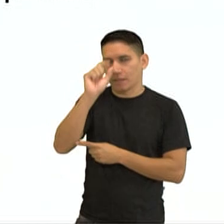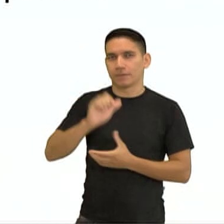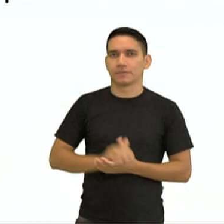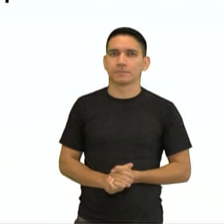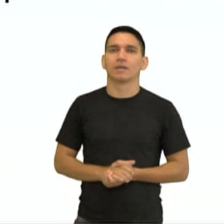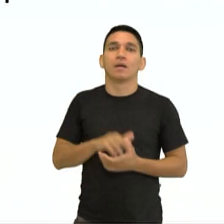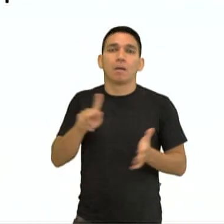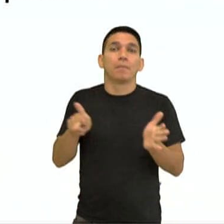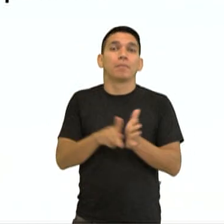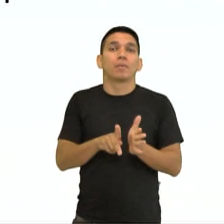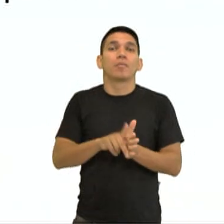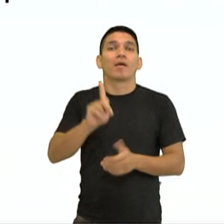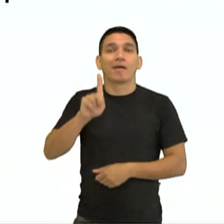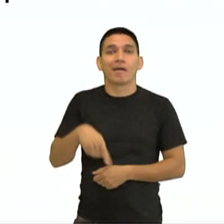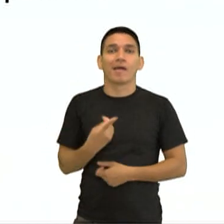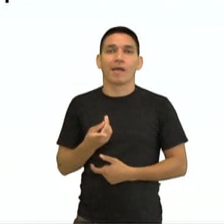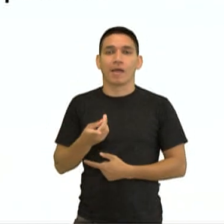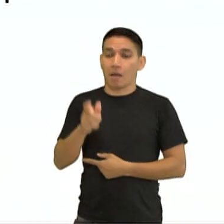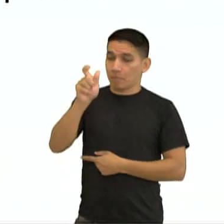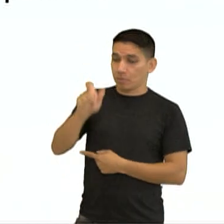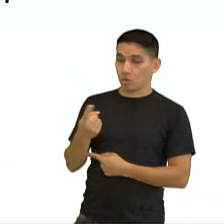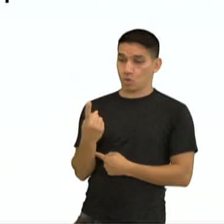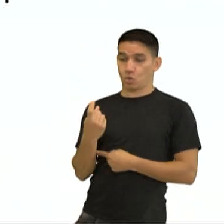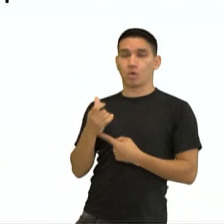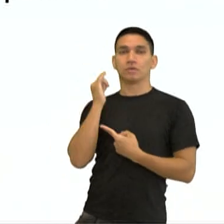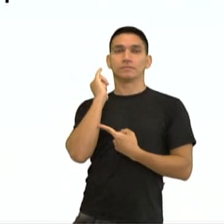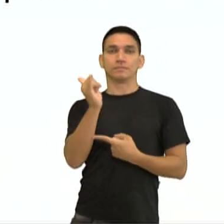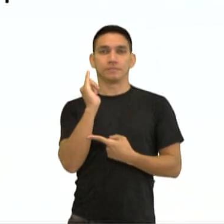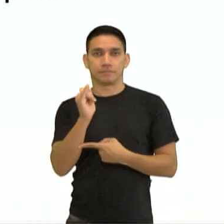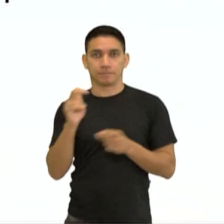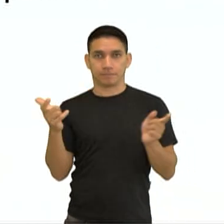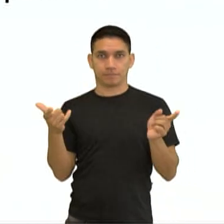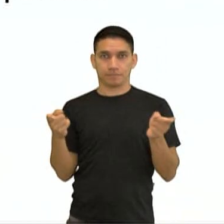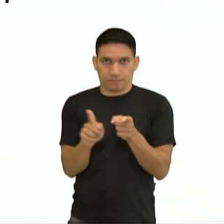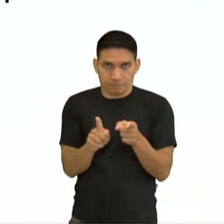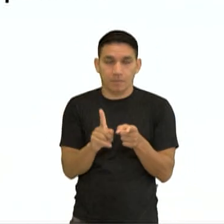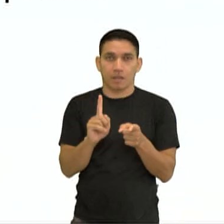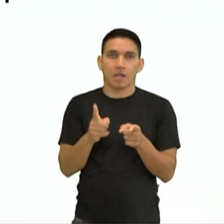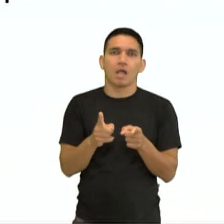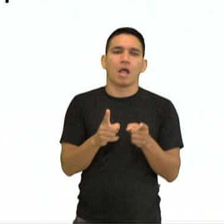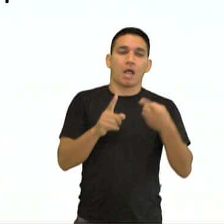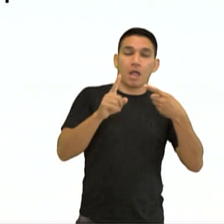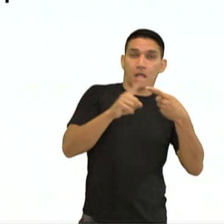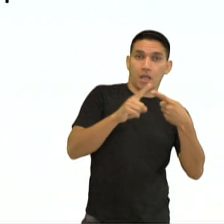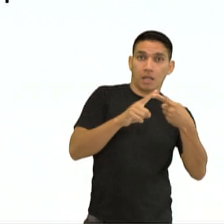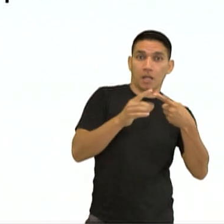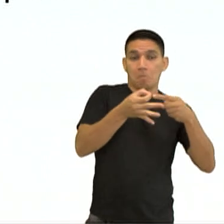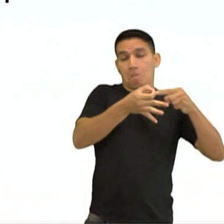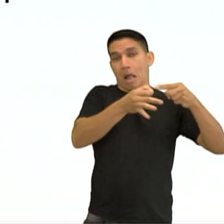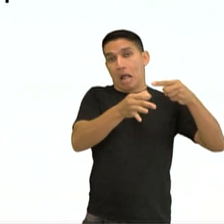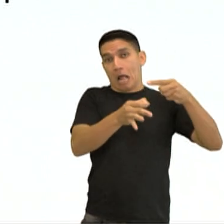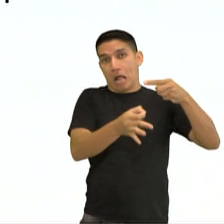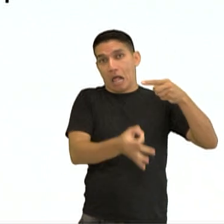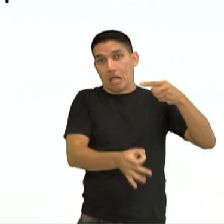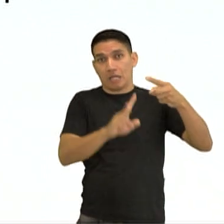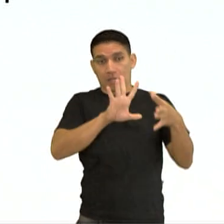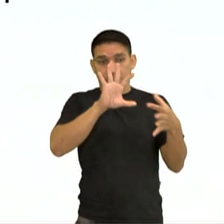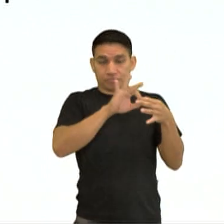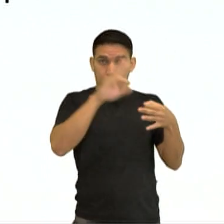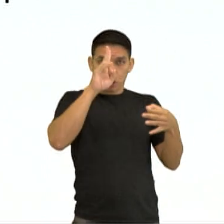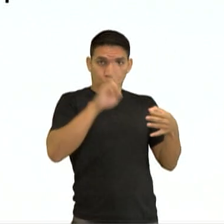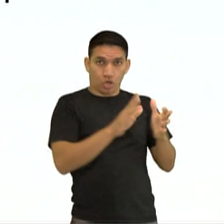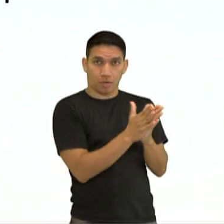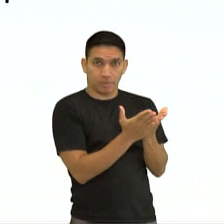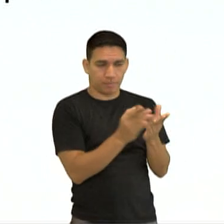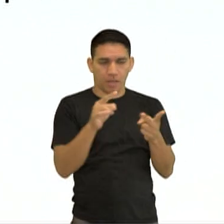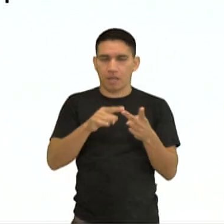é um oratório em miniatura. O oratório era mais comprido, falava de histórias da Bíblia, e aqui não era mais curto.